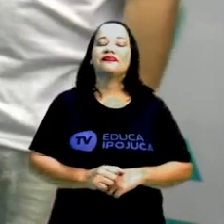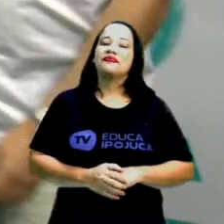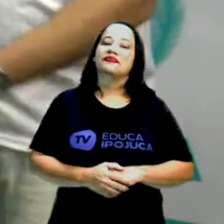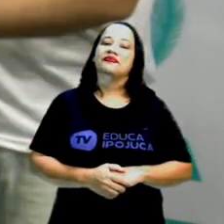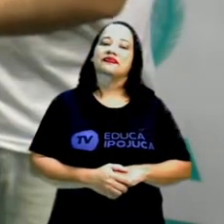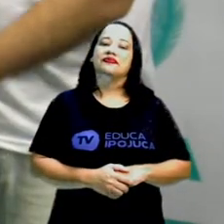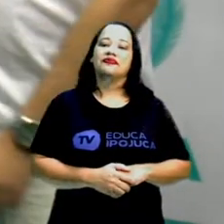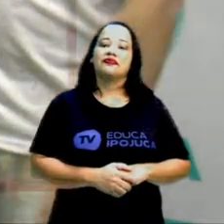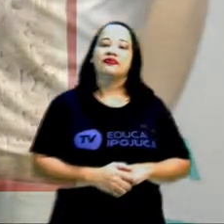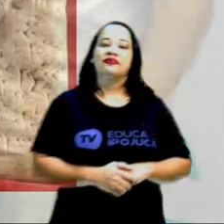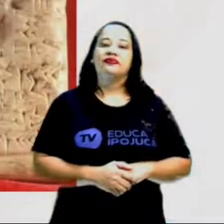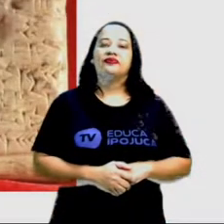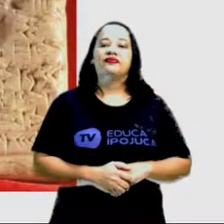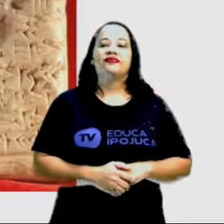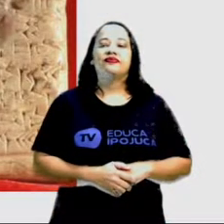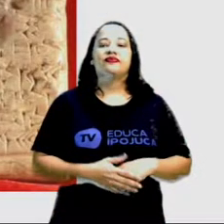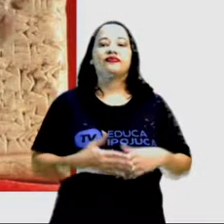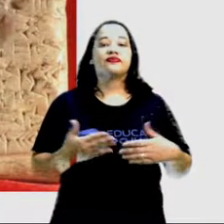Vamos lá.